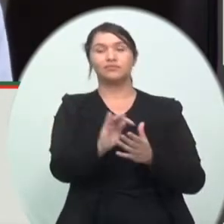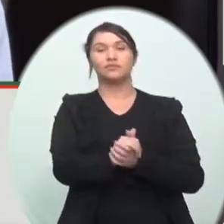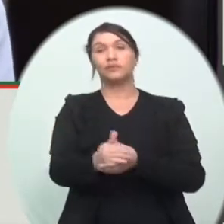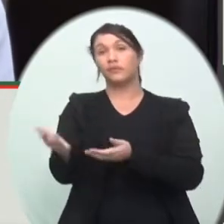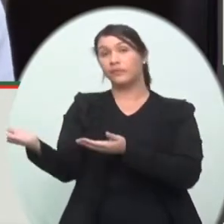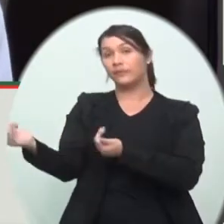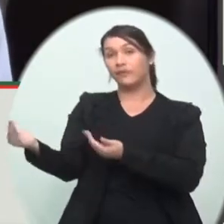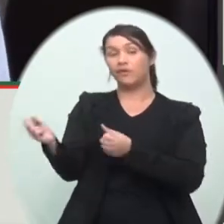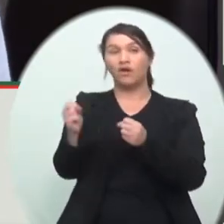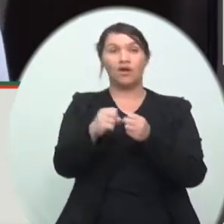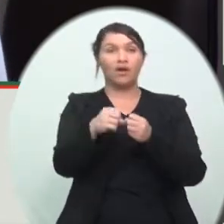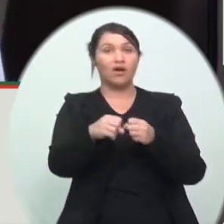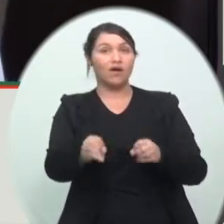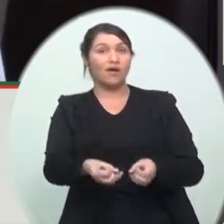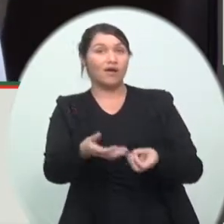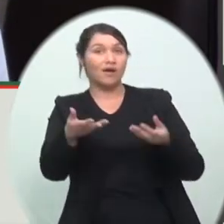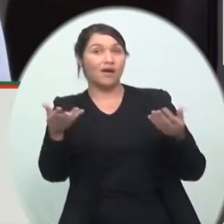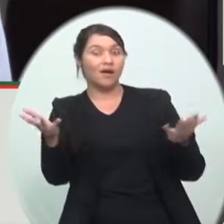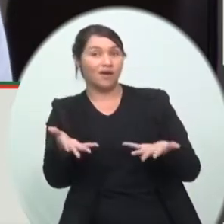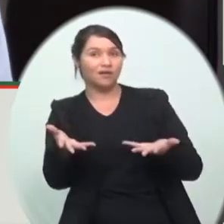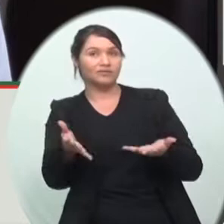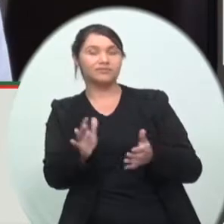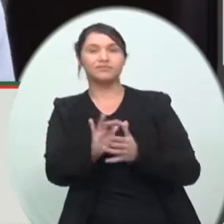mas são esses jovens irreverentes.